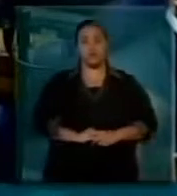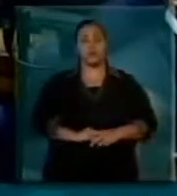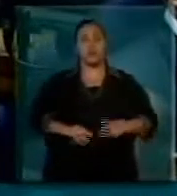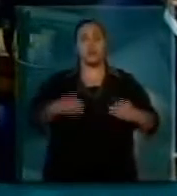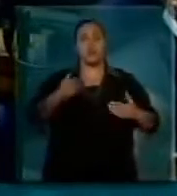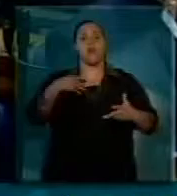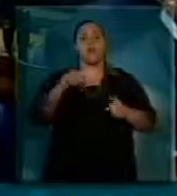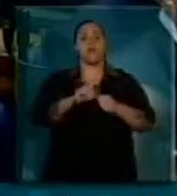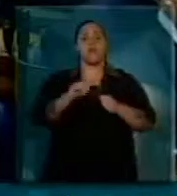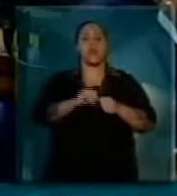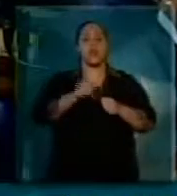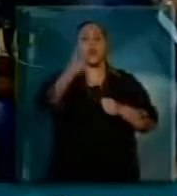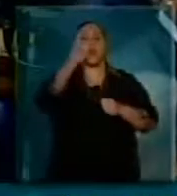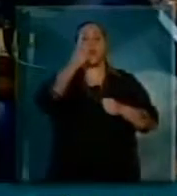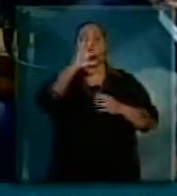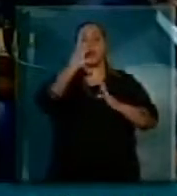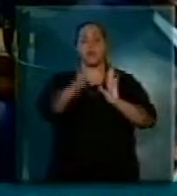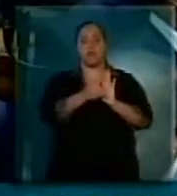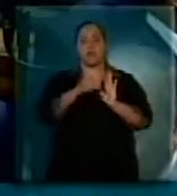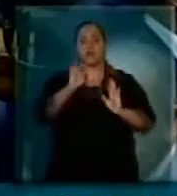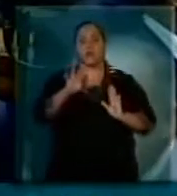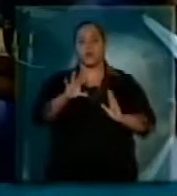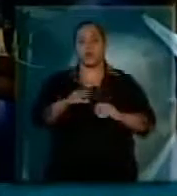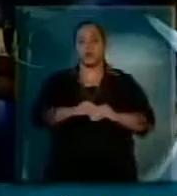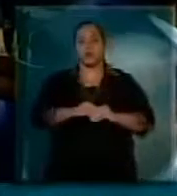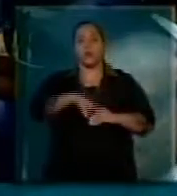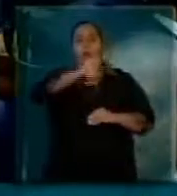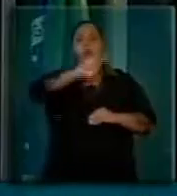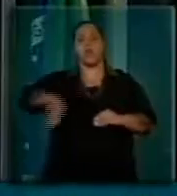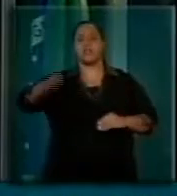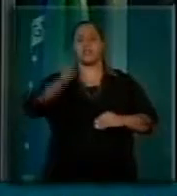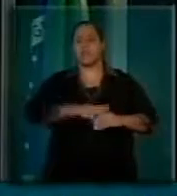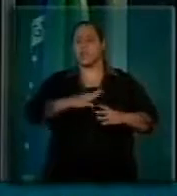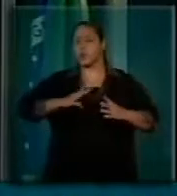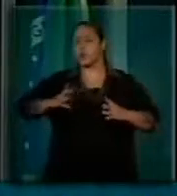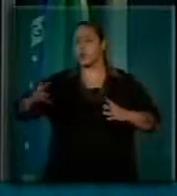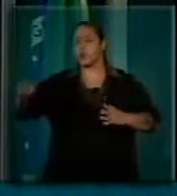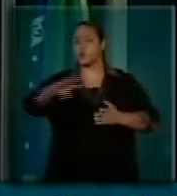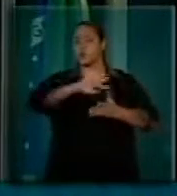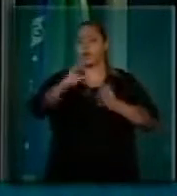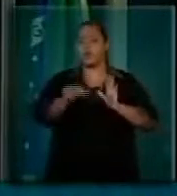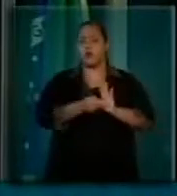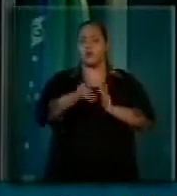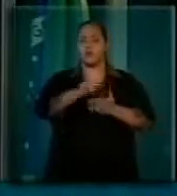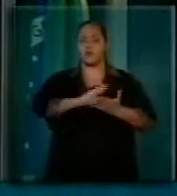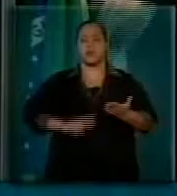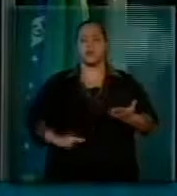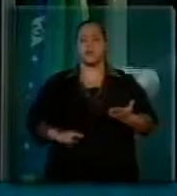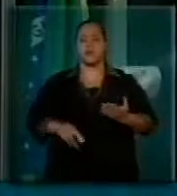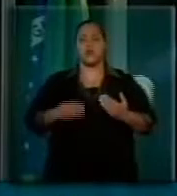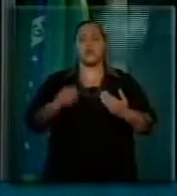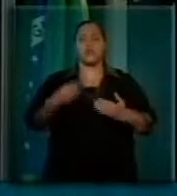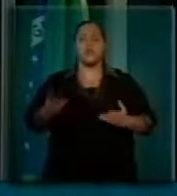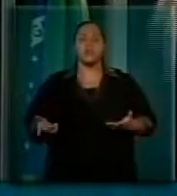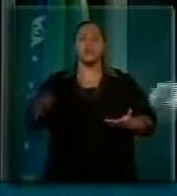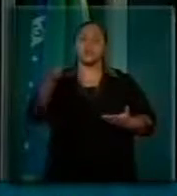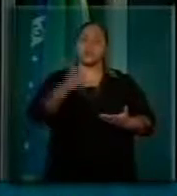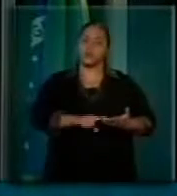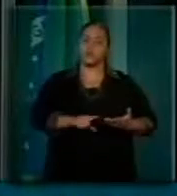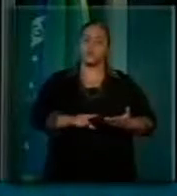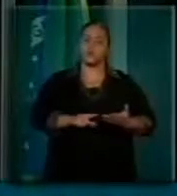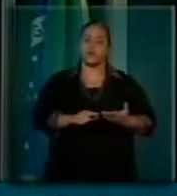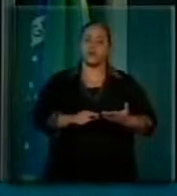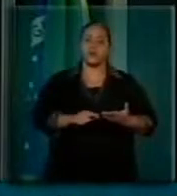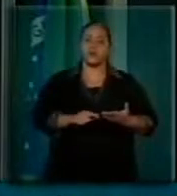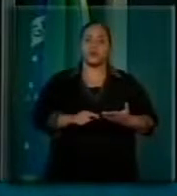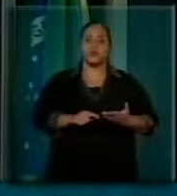farei uma única emenda, cancelando todas as emendas de relator e voltando aquilo